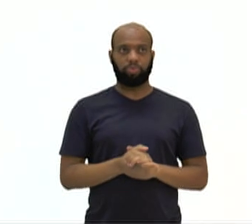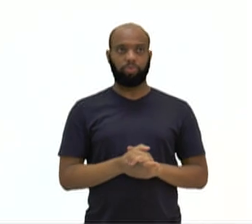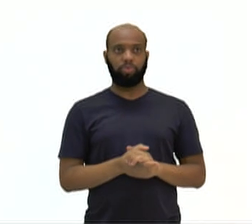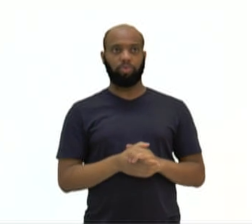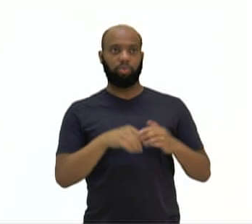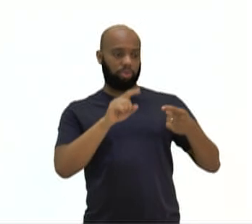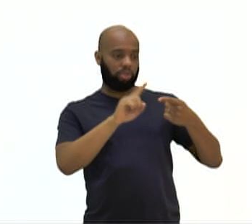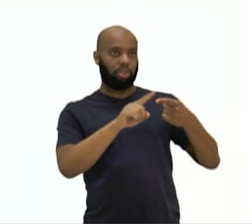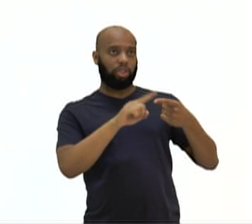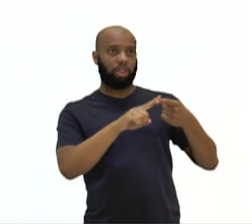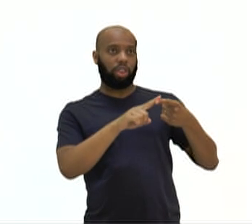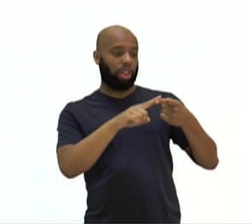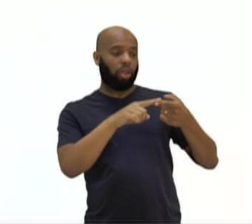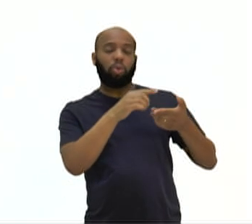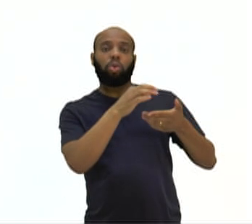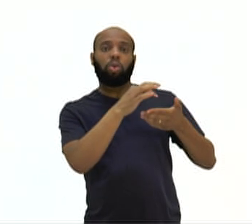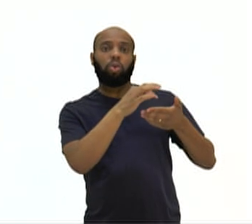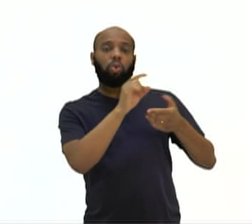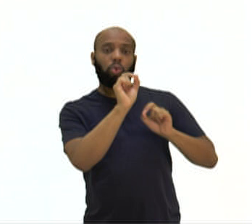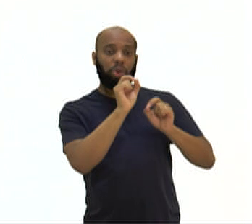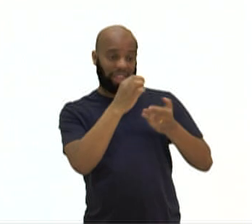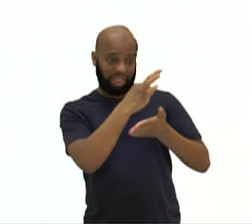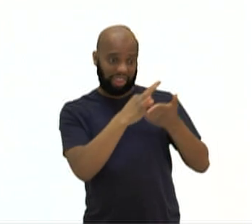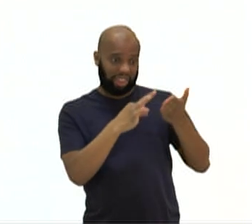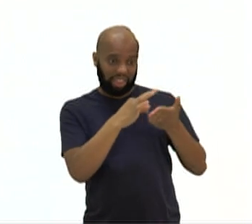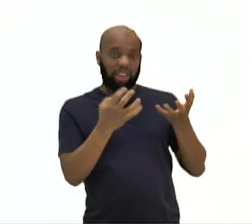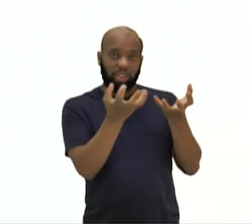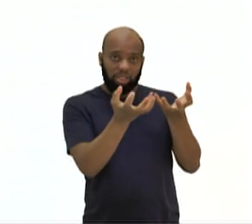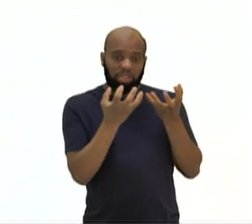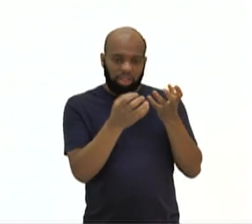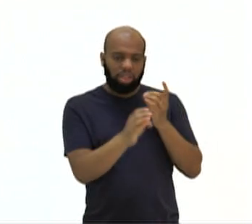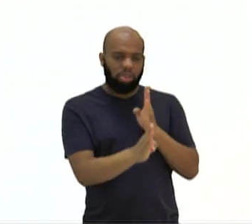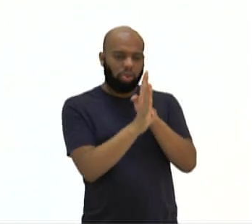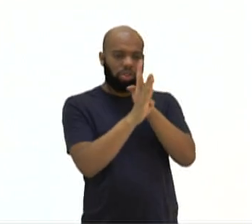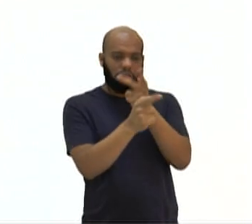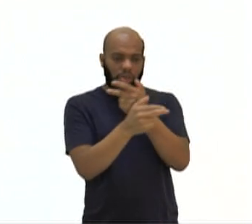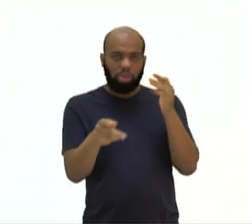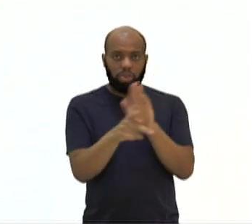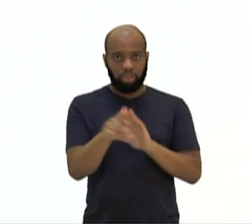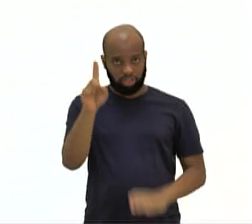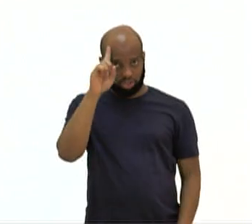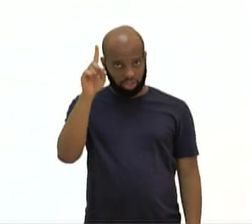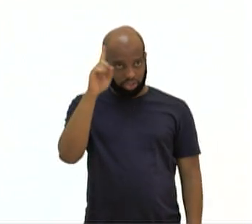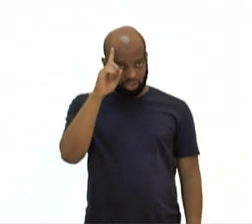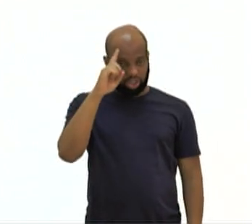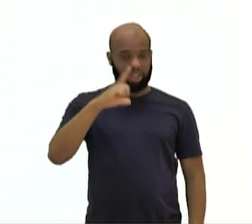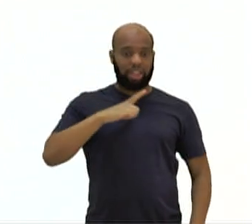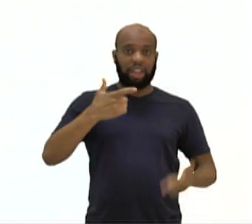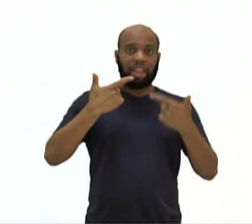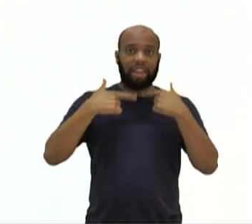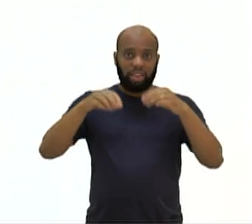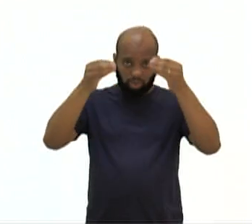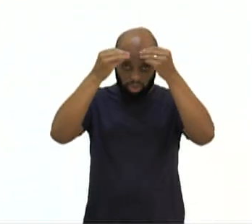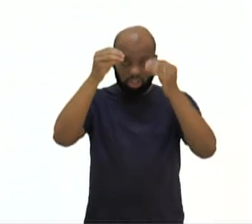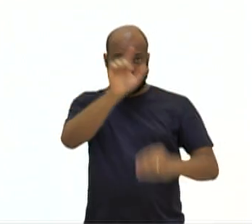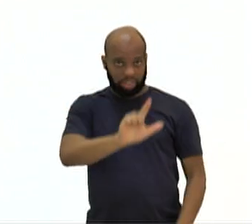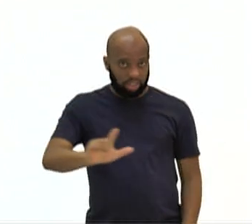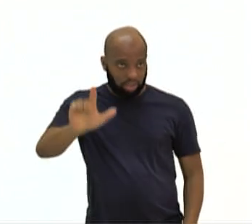texto que busca abordar um assunto do cotidiano exposto em linguagem